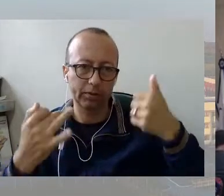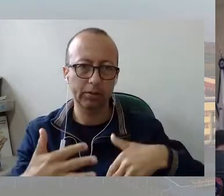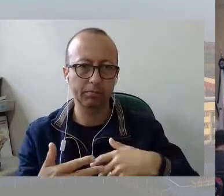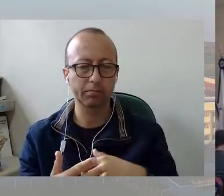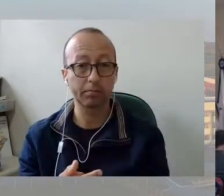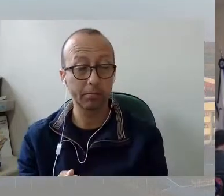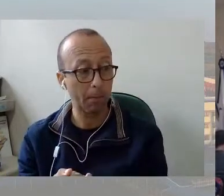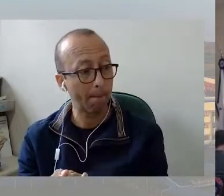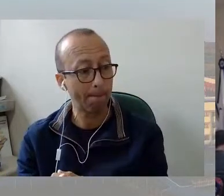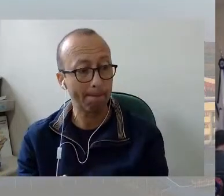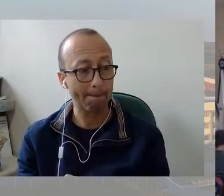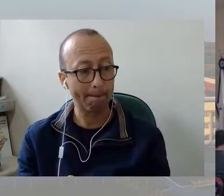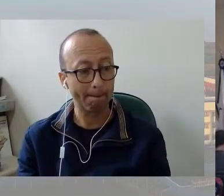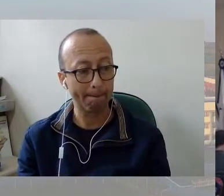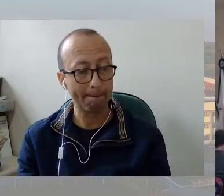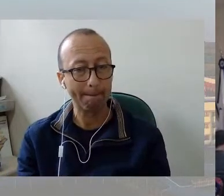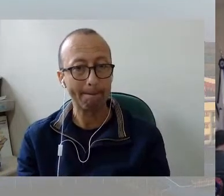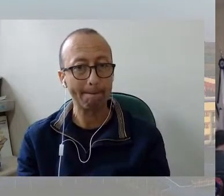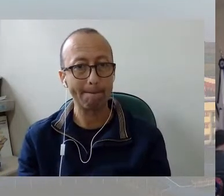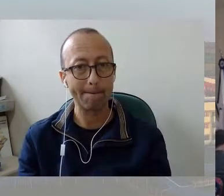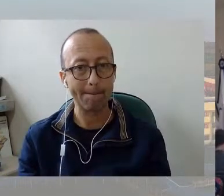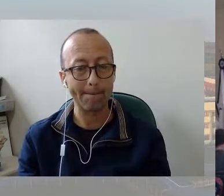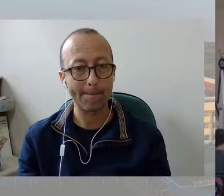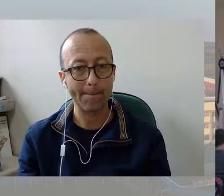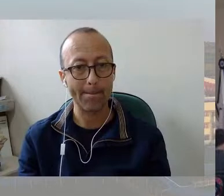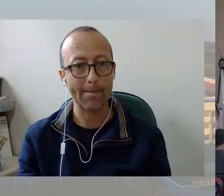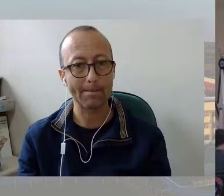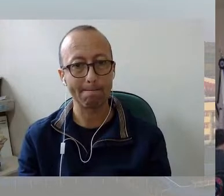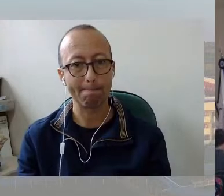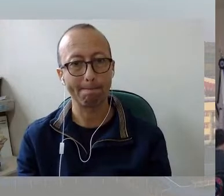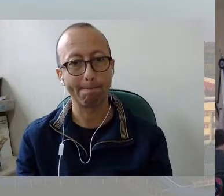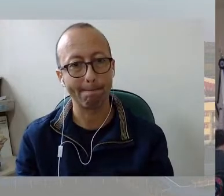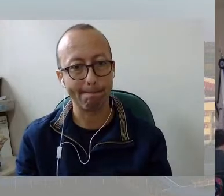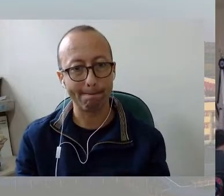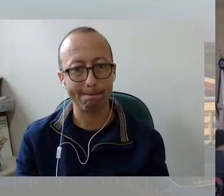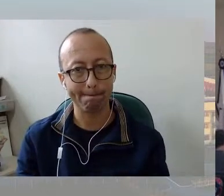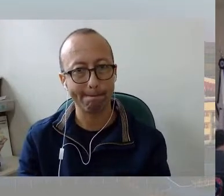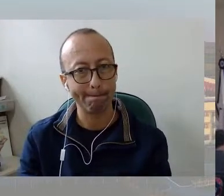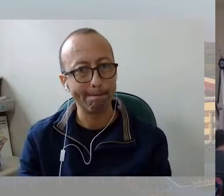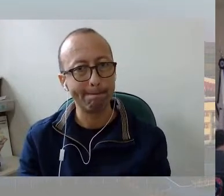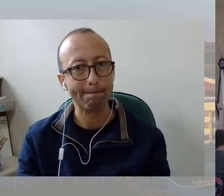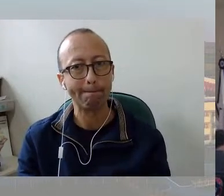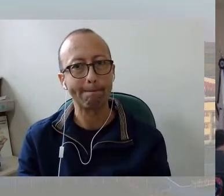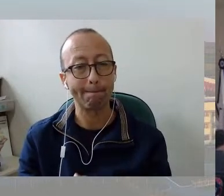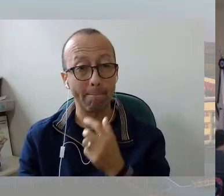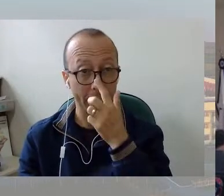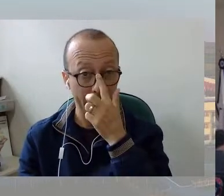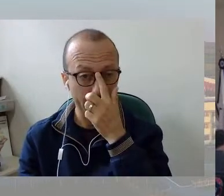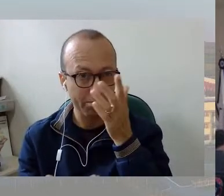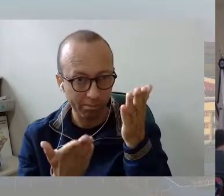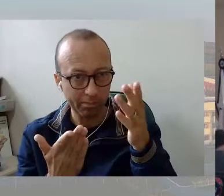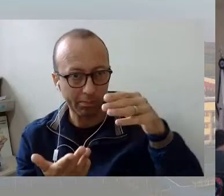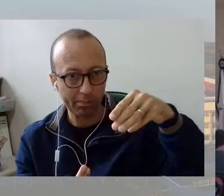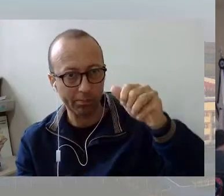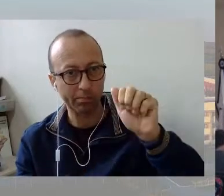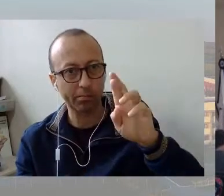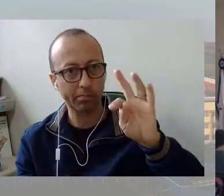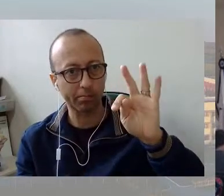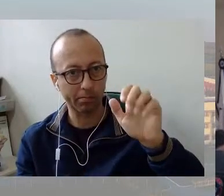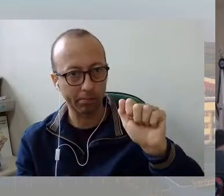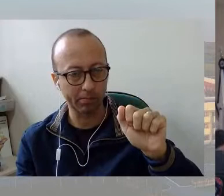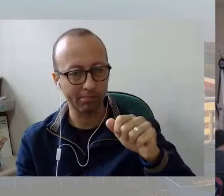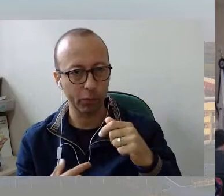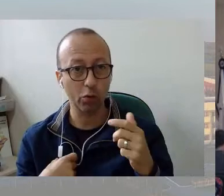Estava tentando me organizar para falar, porque eu digo que hoje, Marta, talvez seja um